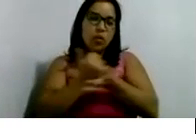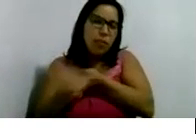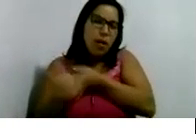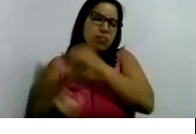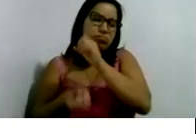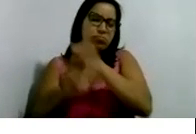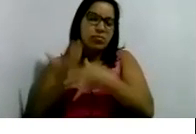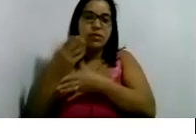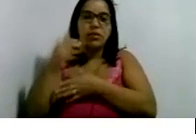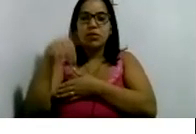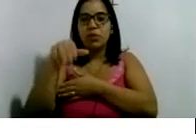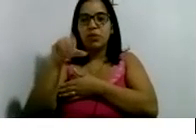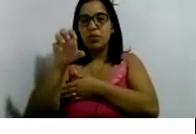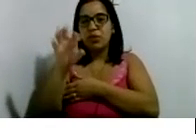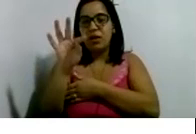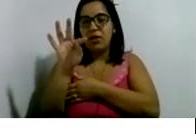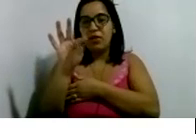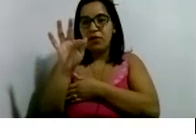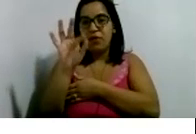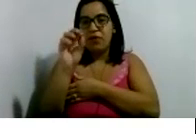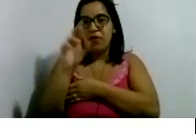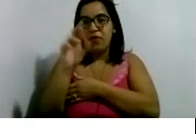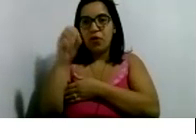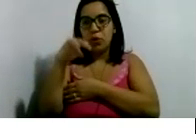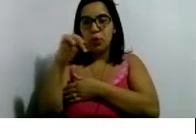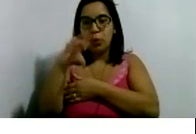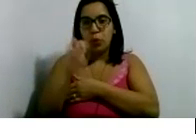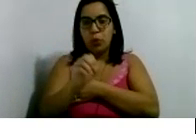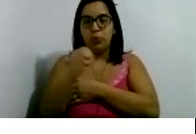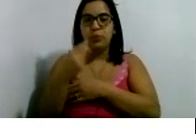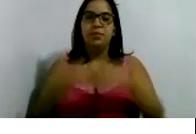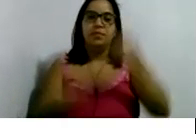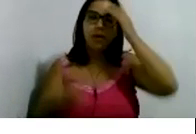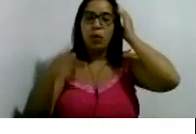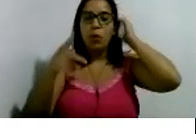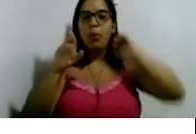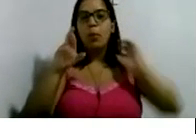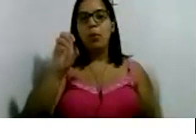que é o nefrótomo e o pronéfro, né, que é o conjunto.